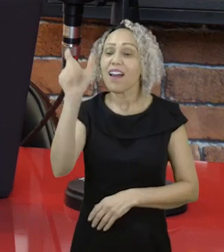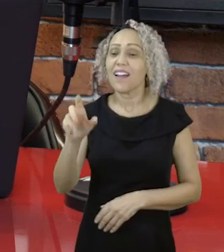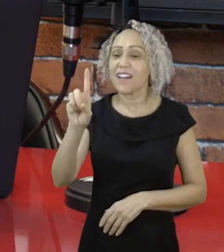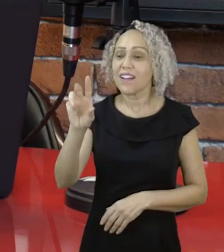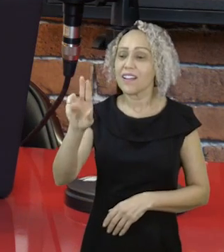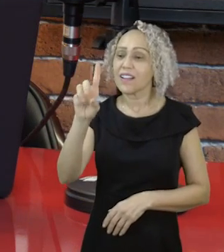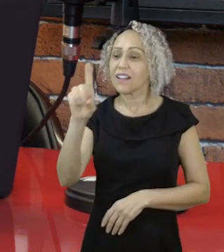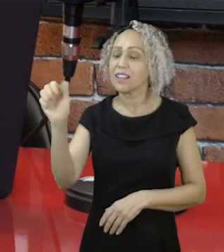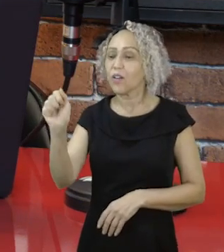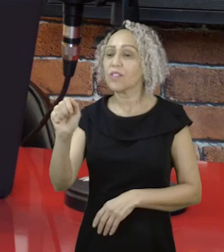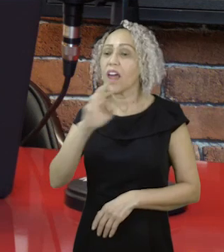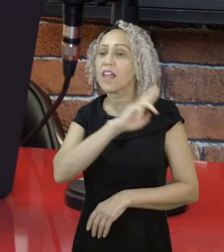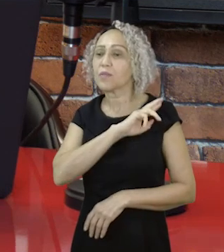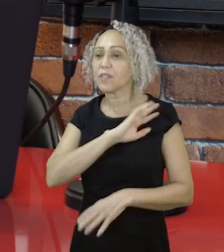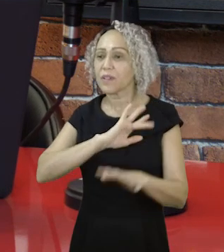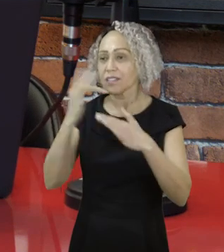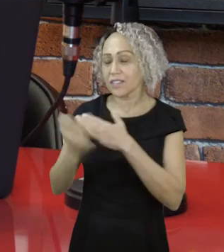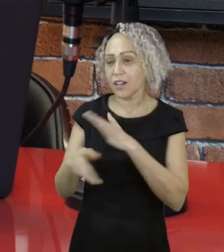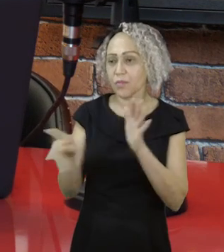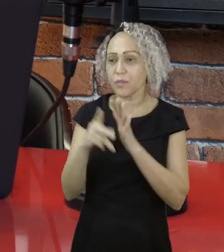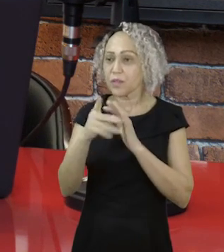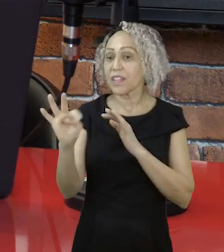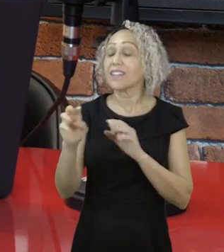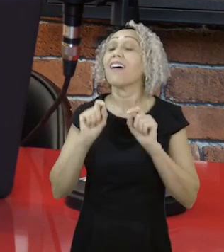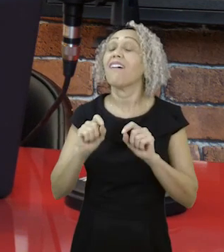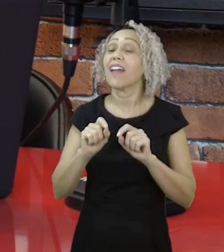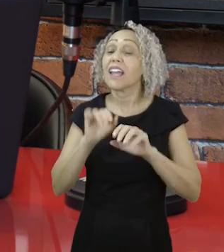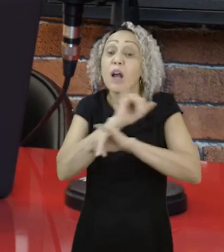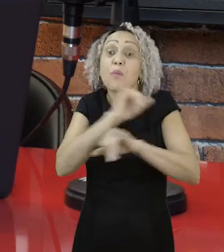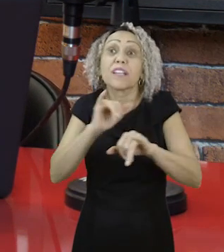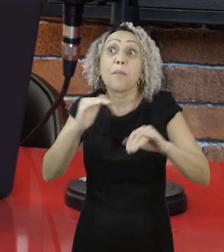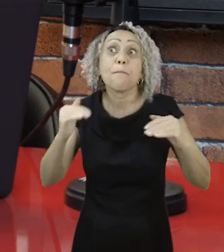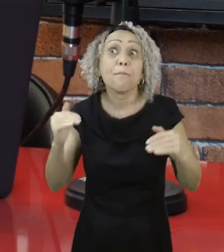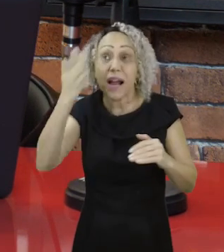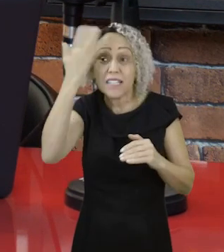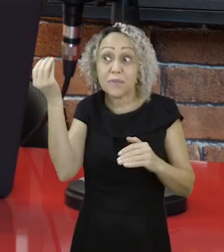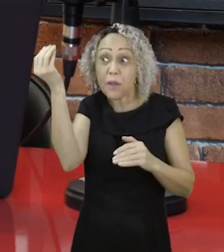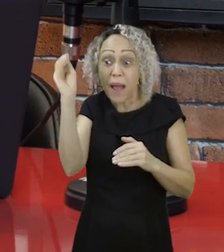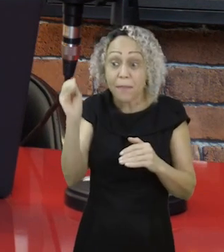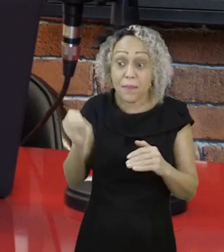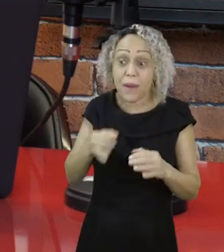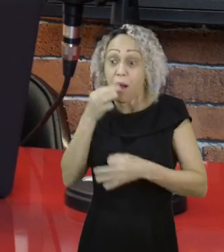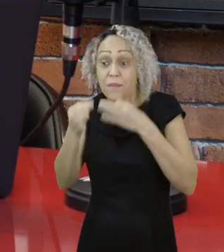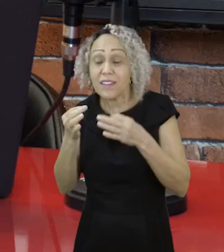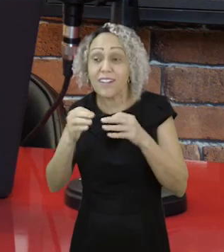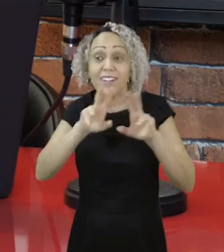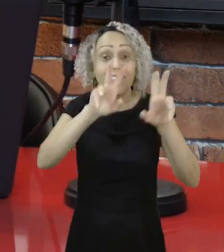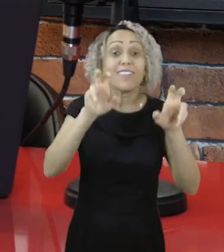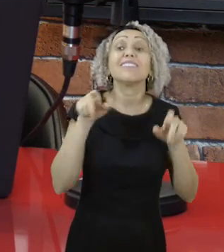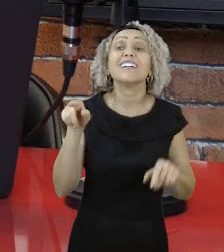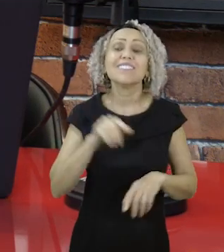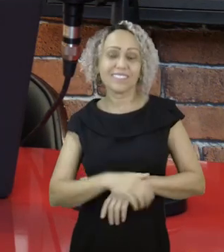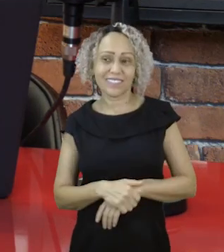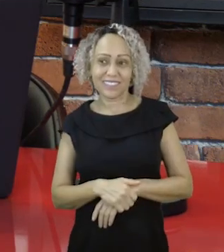E agora vamos saber da Duda Merini, gestora de redes sociais do PT, qual foi a publicação com mais engajamento da semana. Não está difícil descobrir